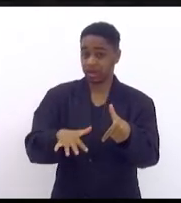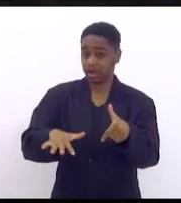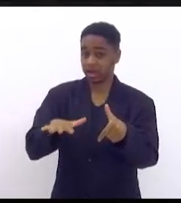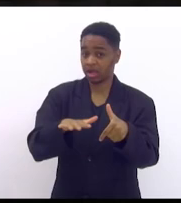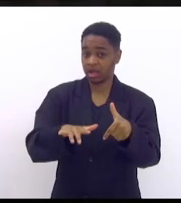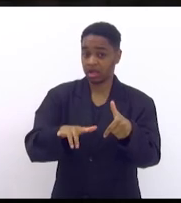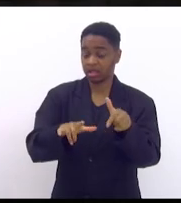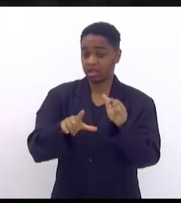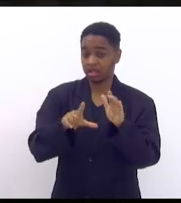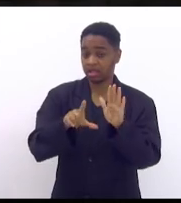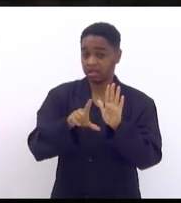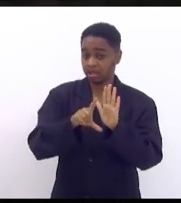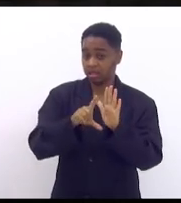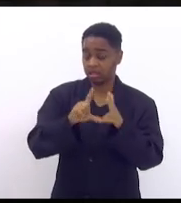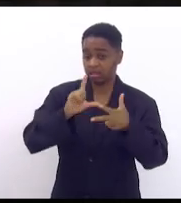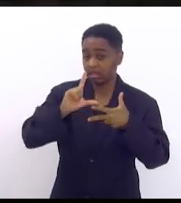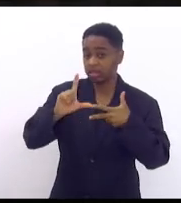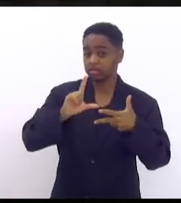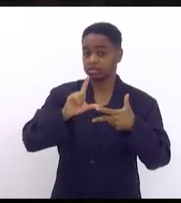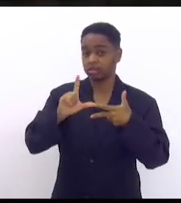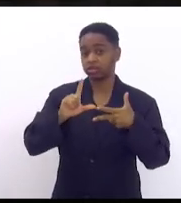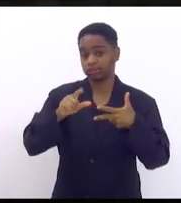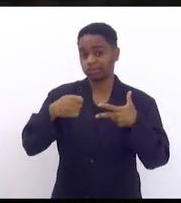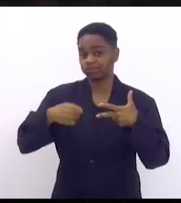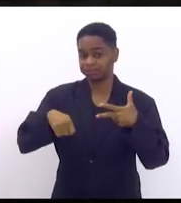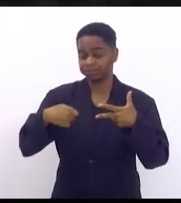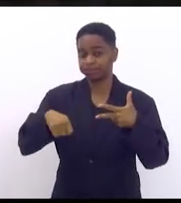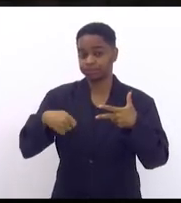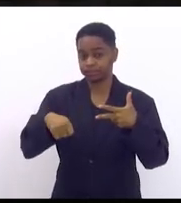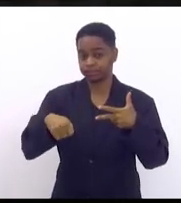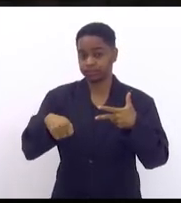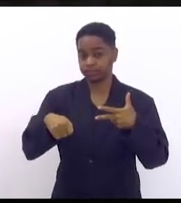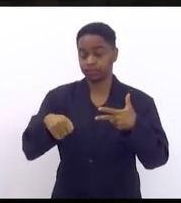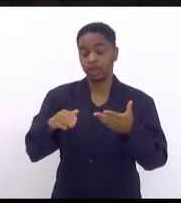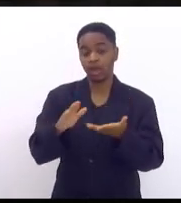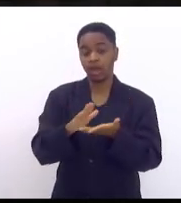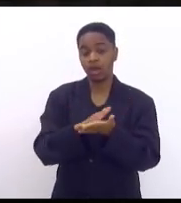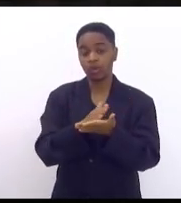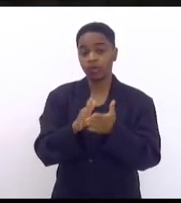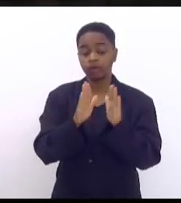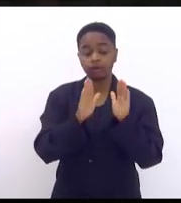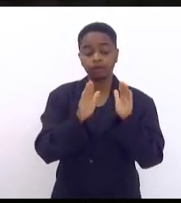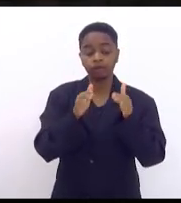legislativas, senhor presidente, algumas delas, visando